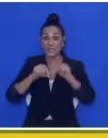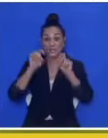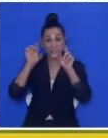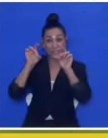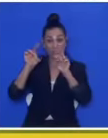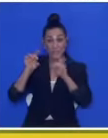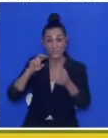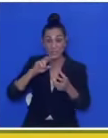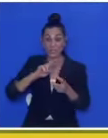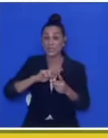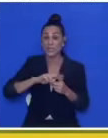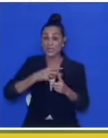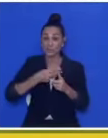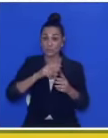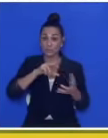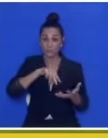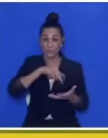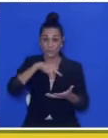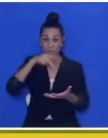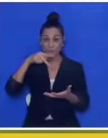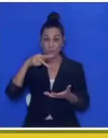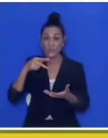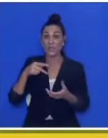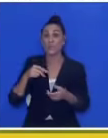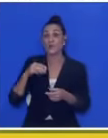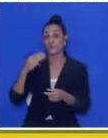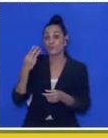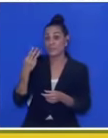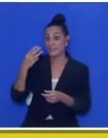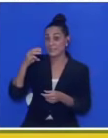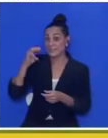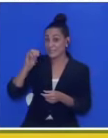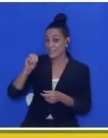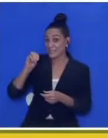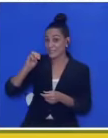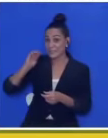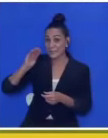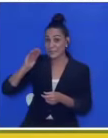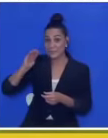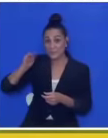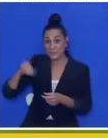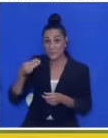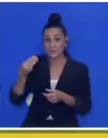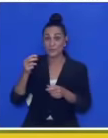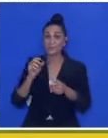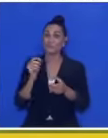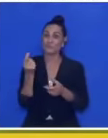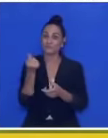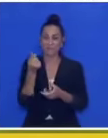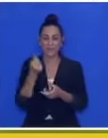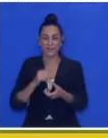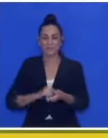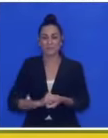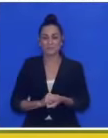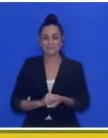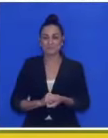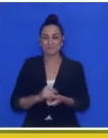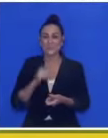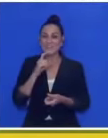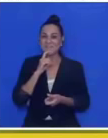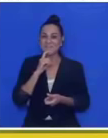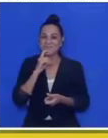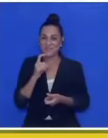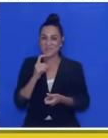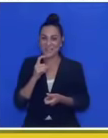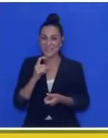especial da dupla de Páscoa, com o prêmio estimado em R$ 30 milhões. Bola verde, número 23. Verde,